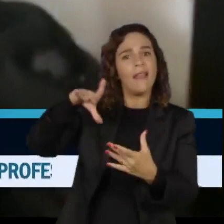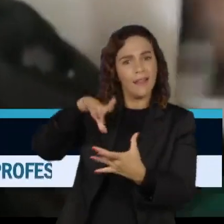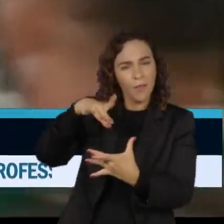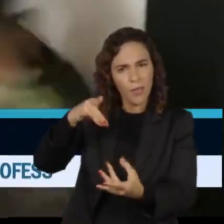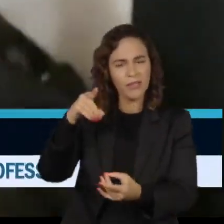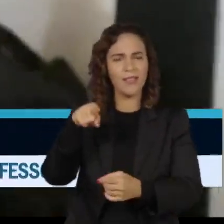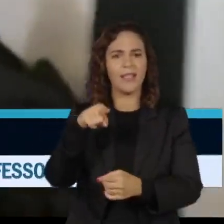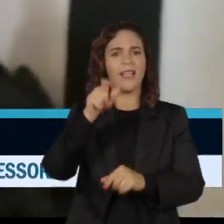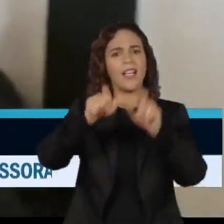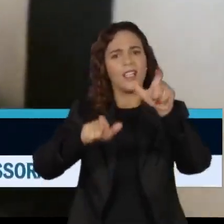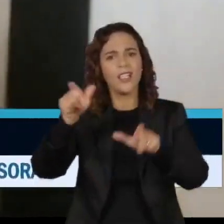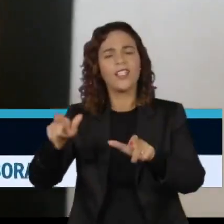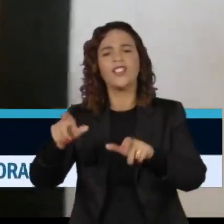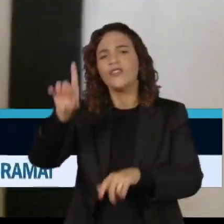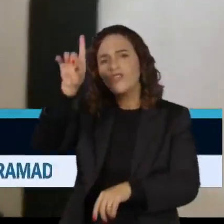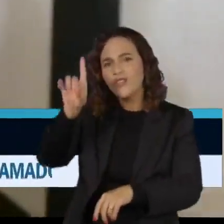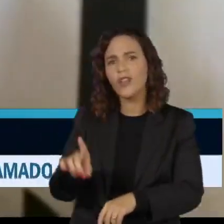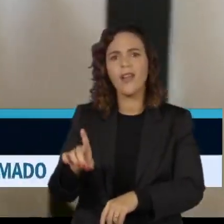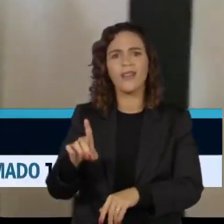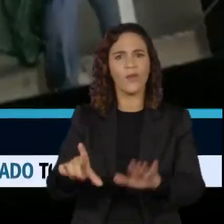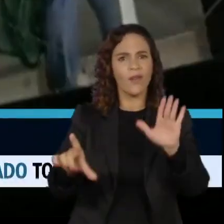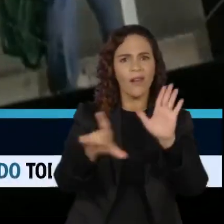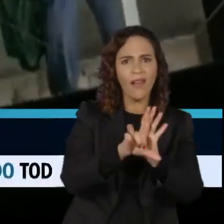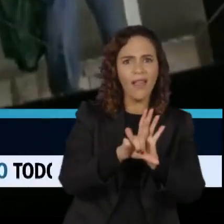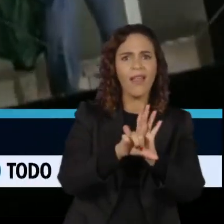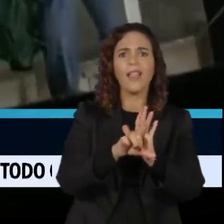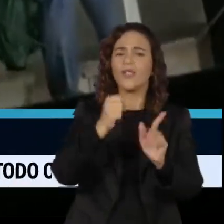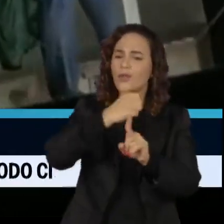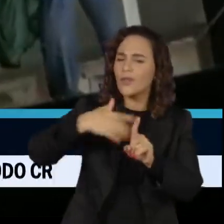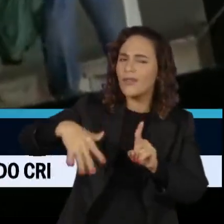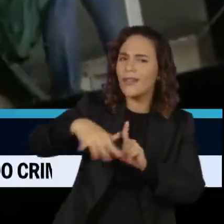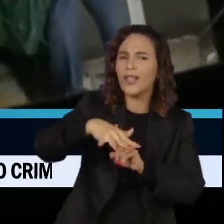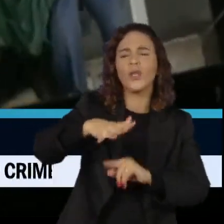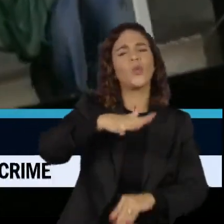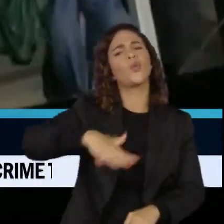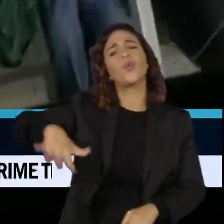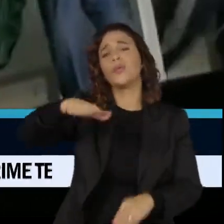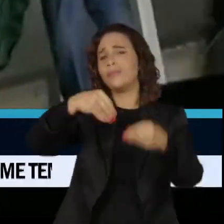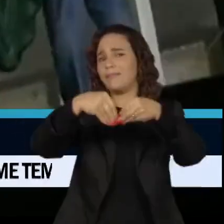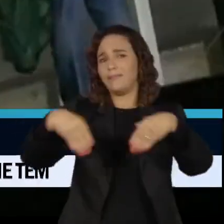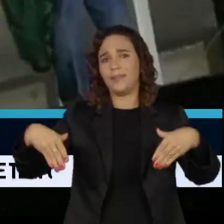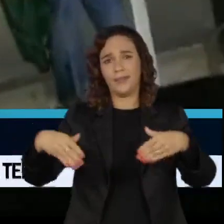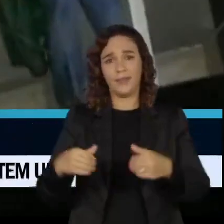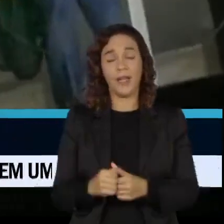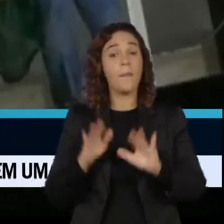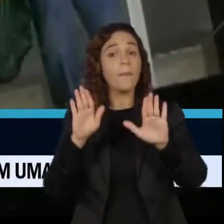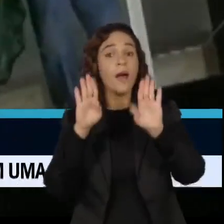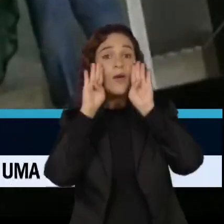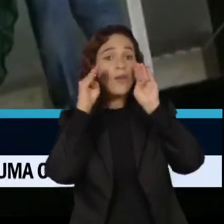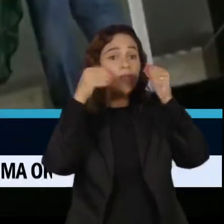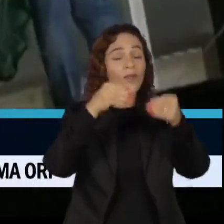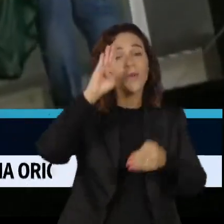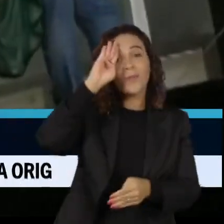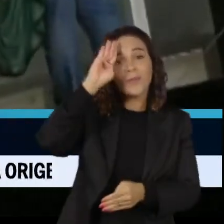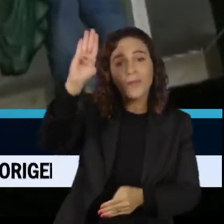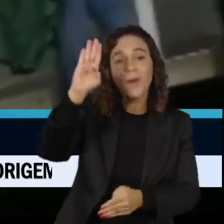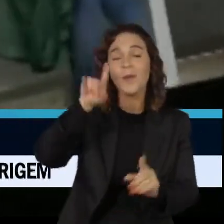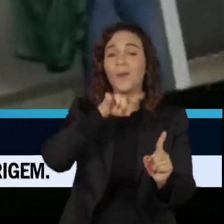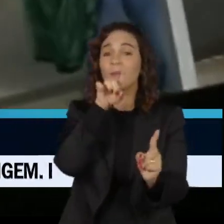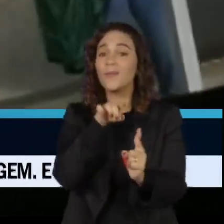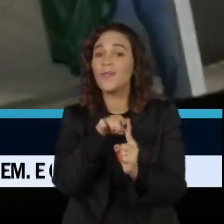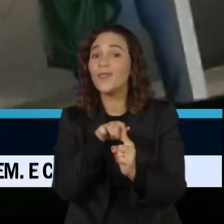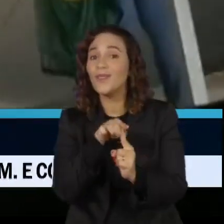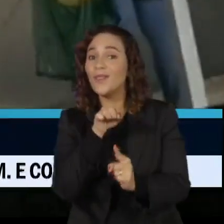vítima, a sociedade democrática é uma vítima, mas é claro que o foco, o objetivo